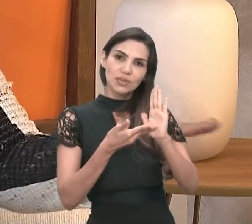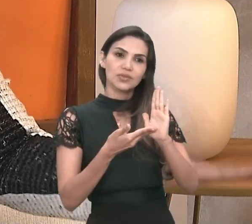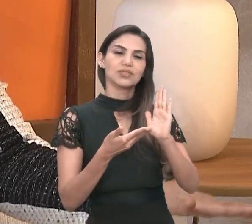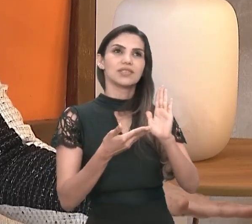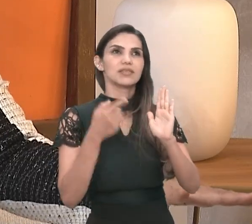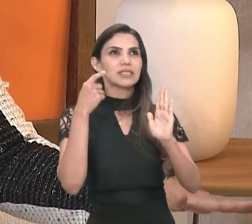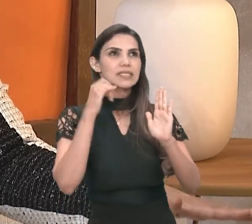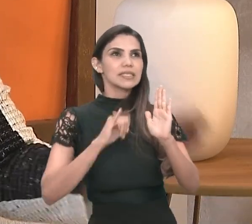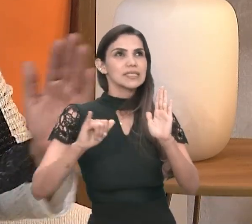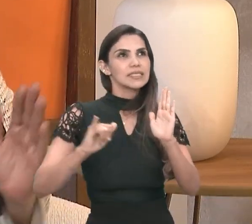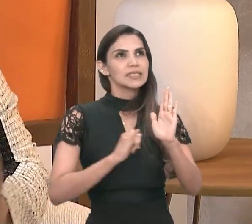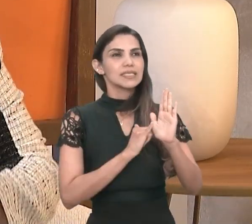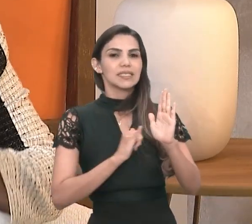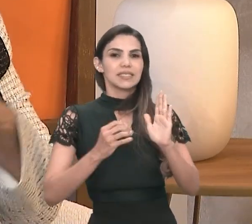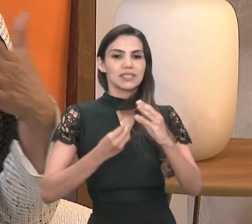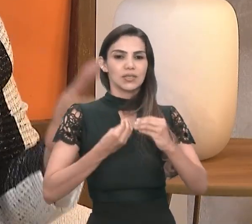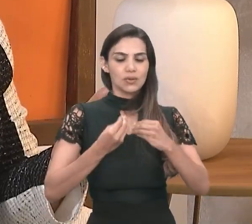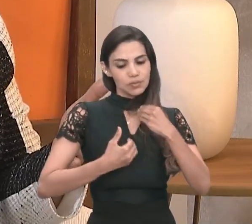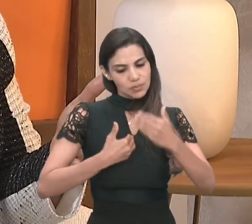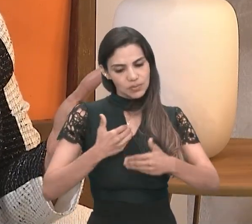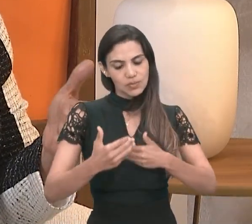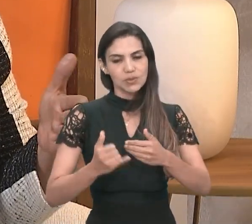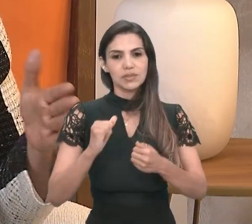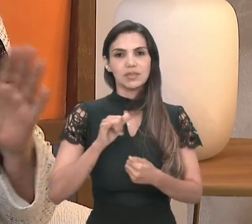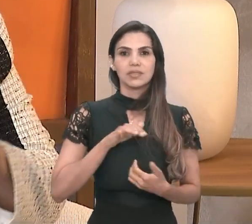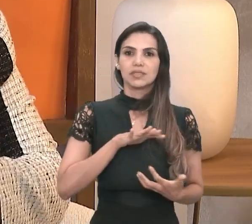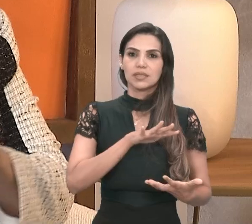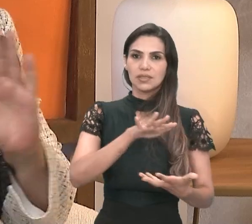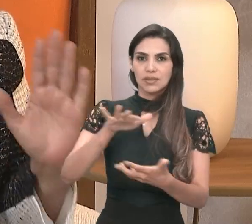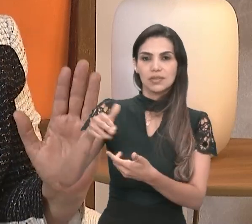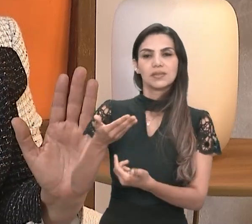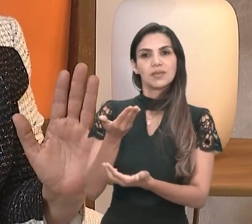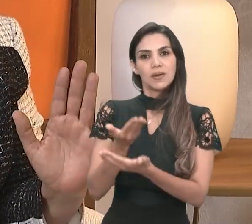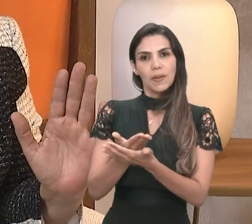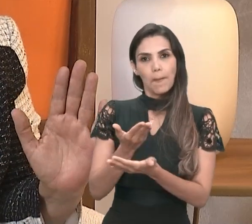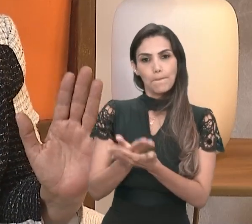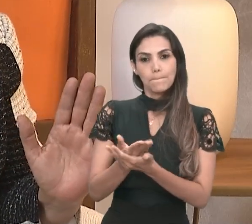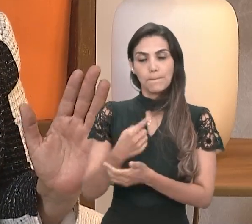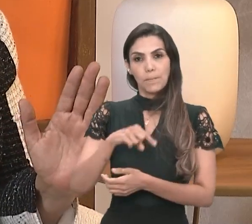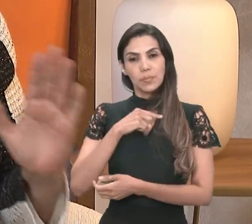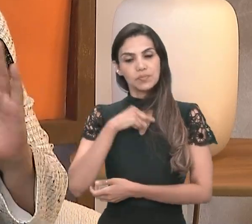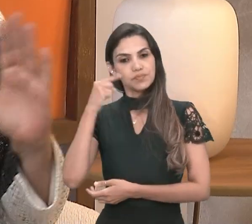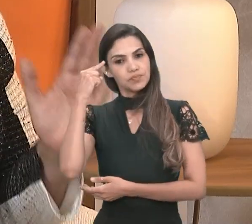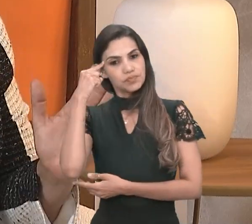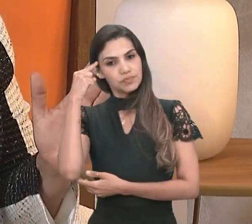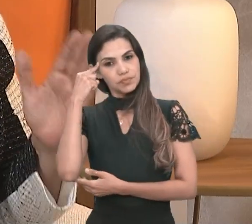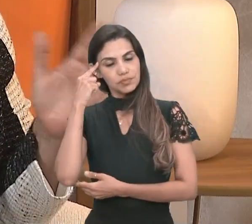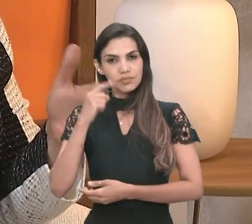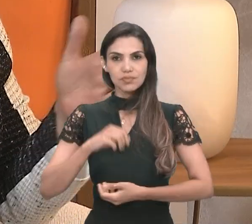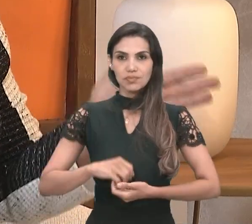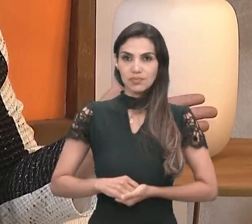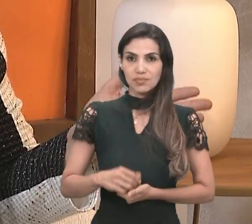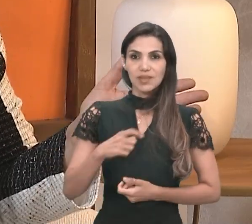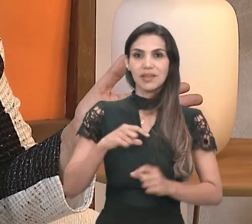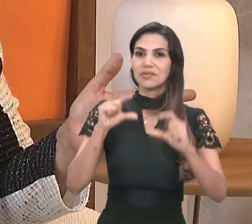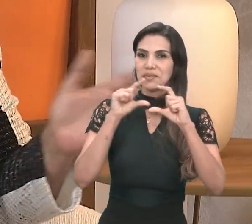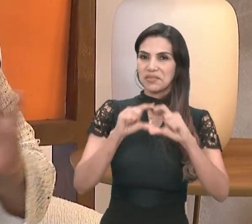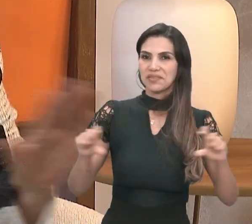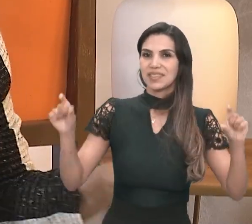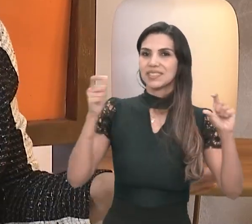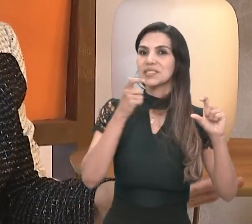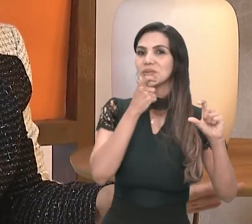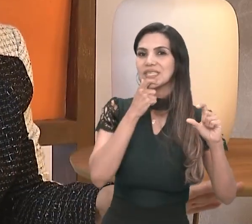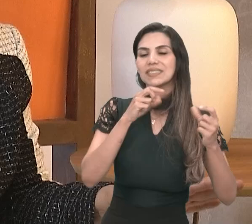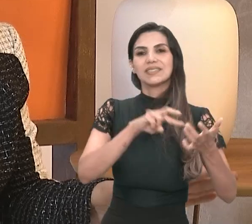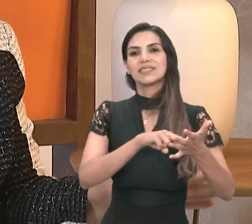de internacionalização, para a gente deixar uma frasezinha no inglês, one size fits all, que é o